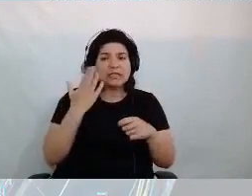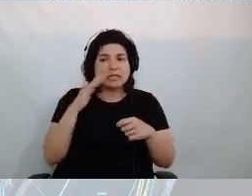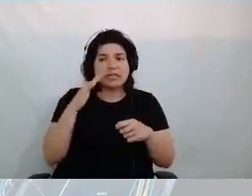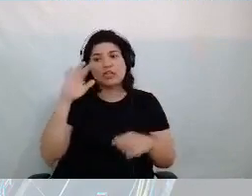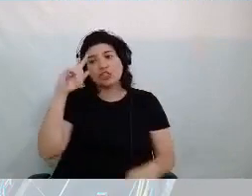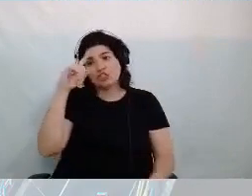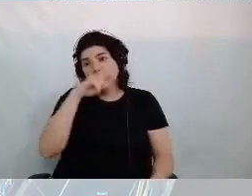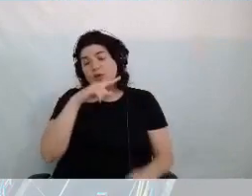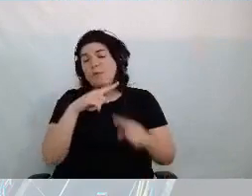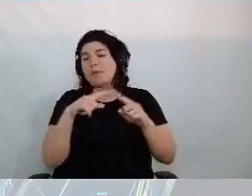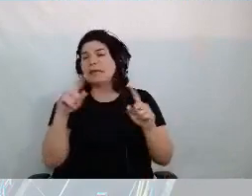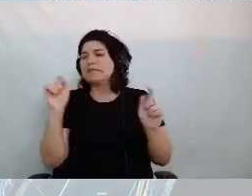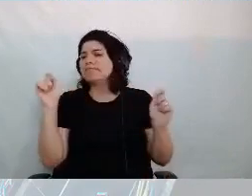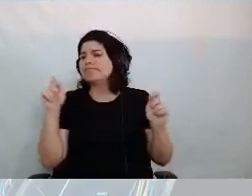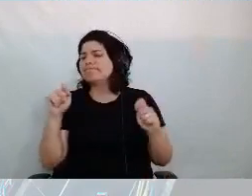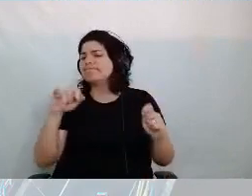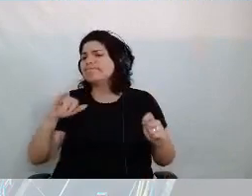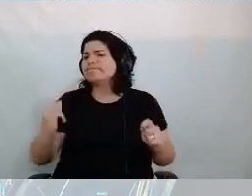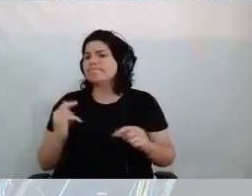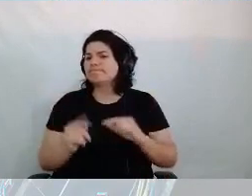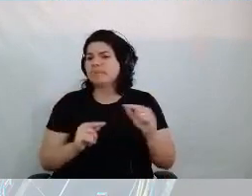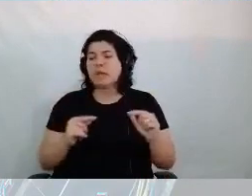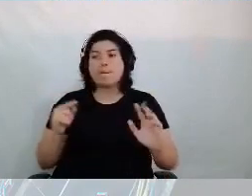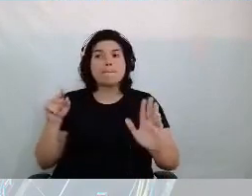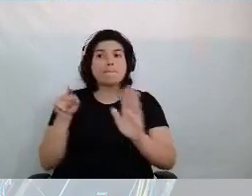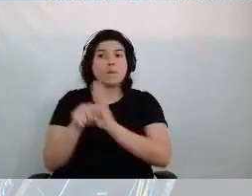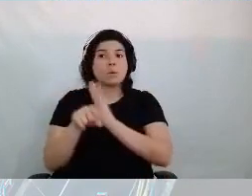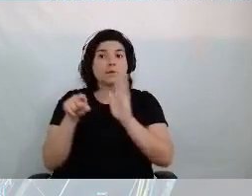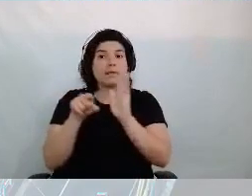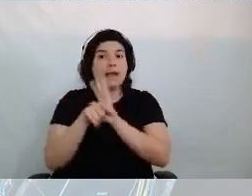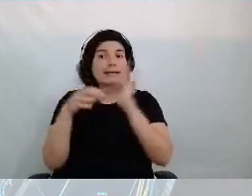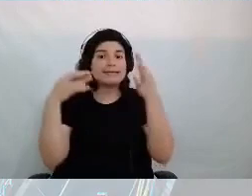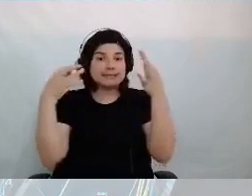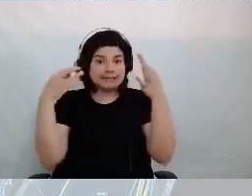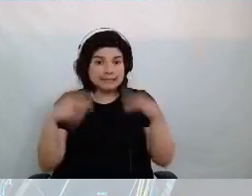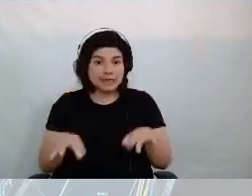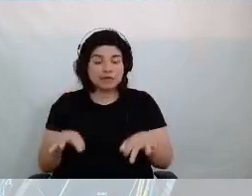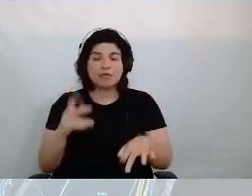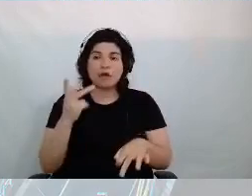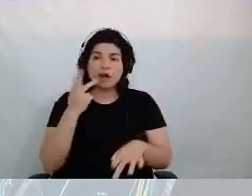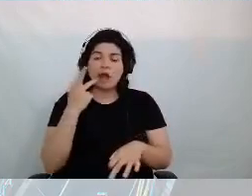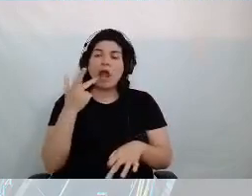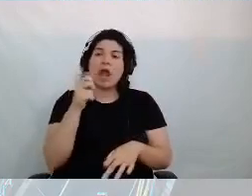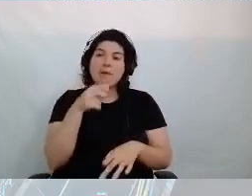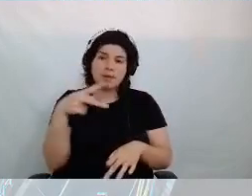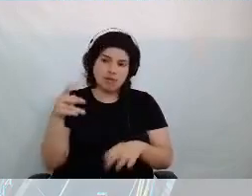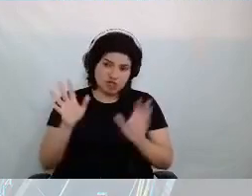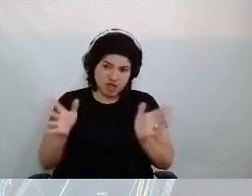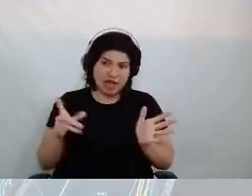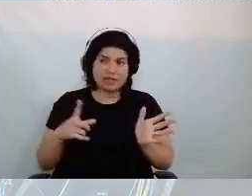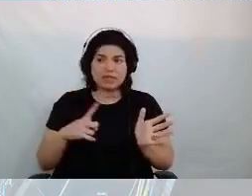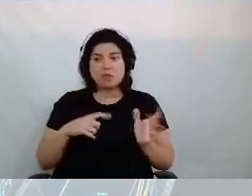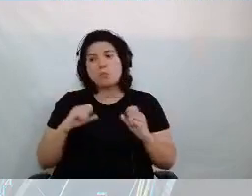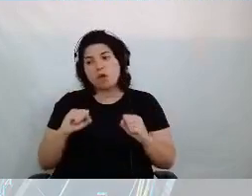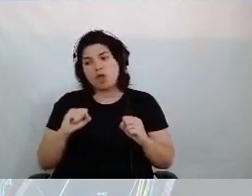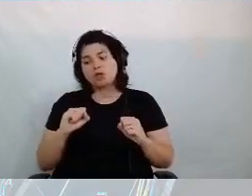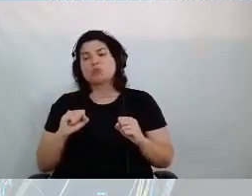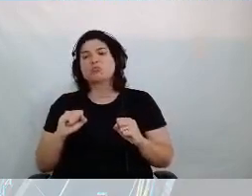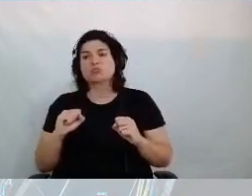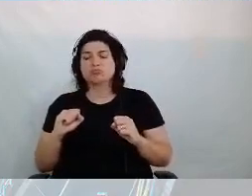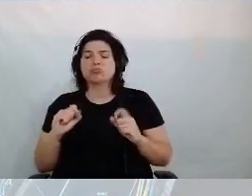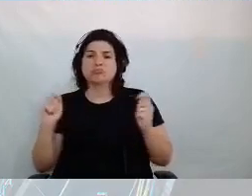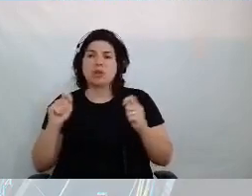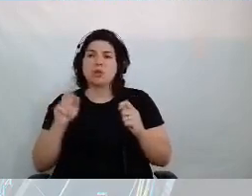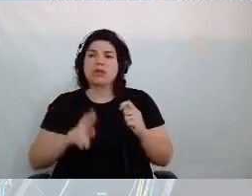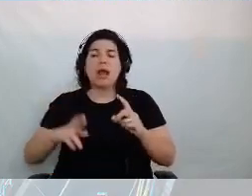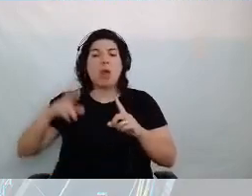pulo do gato? Eu saber fazer as perguntas certas. Se eu estiver falando de uma aplicação que já existe, posso usar a observabilidade para me